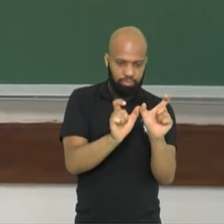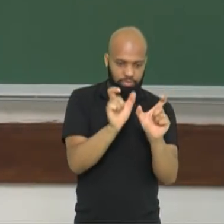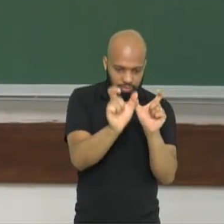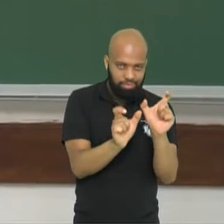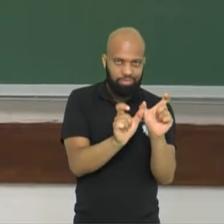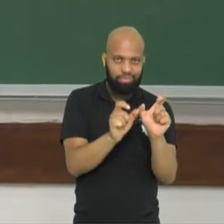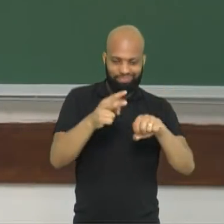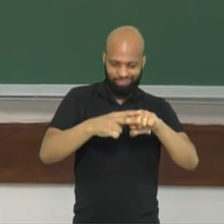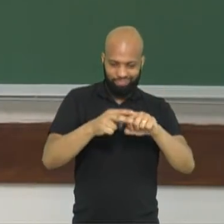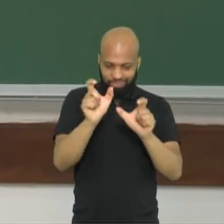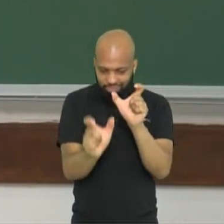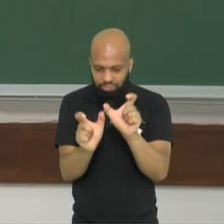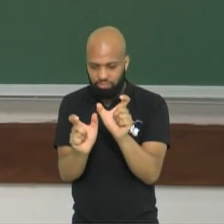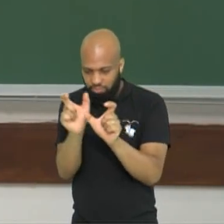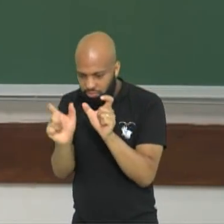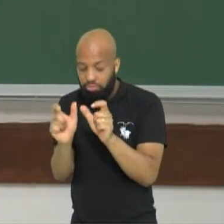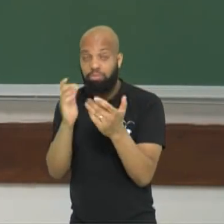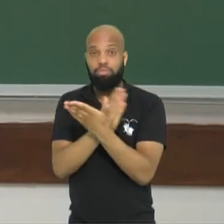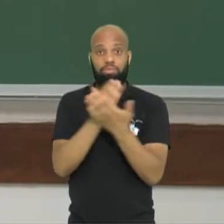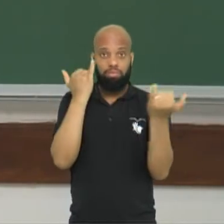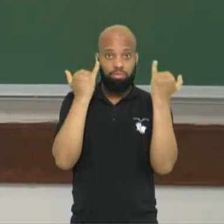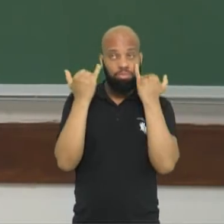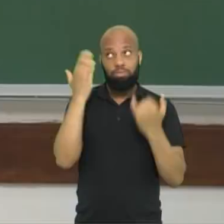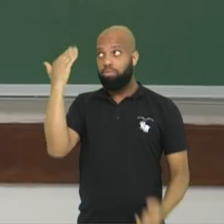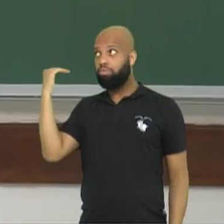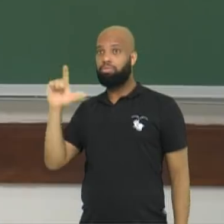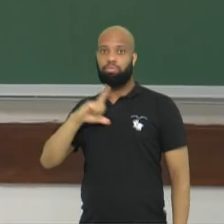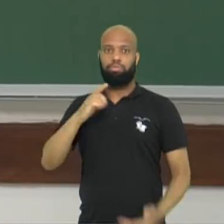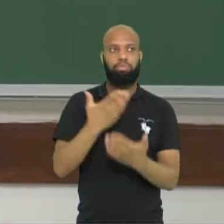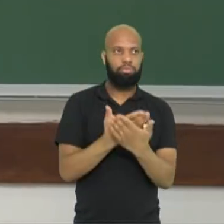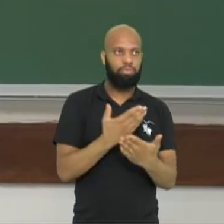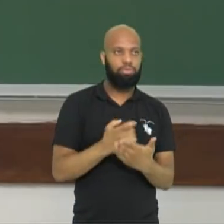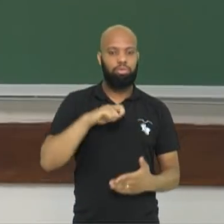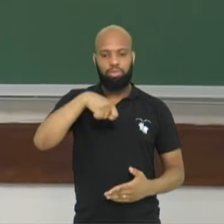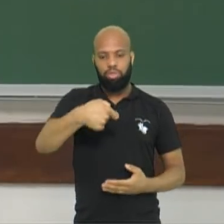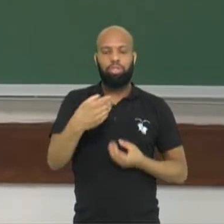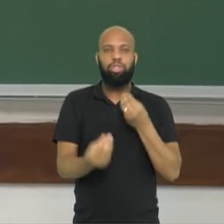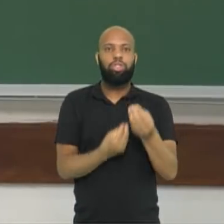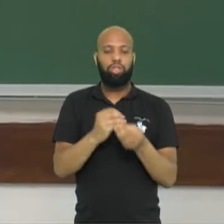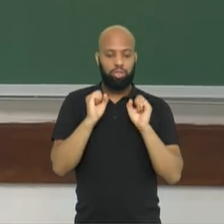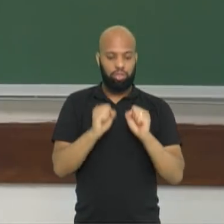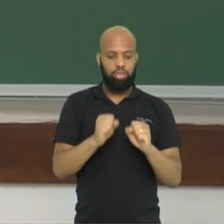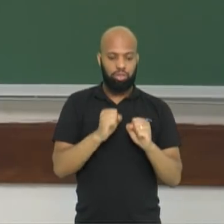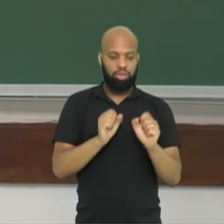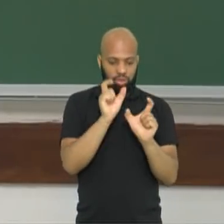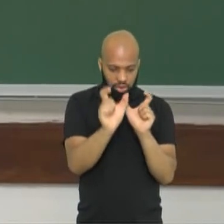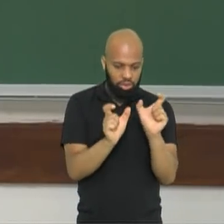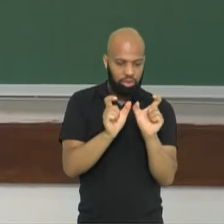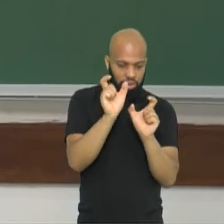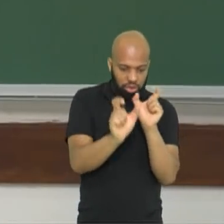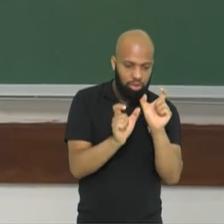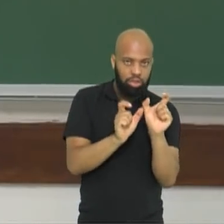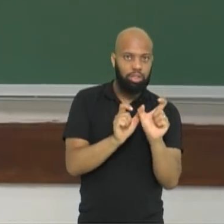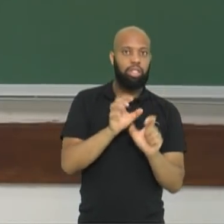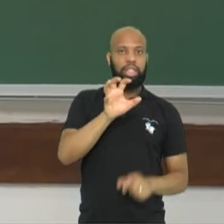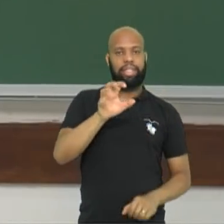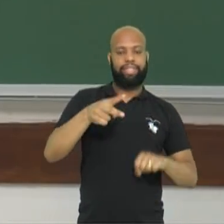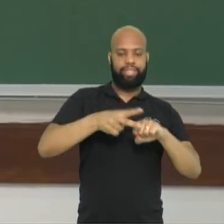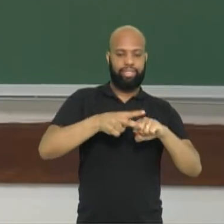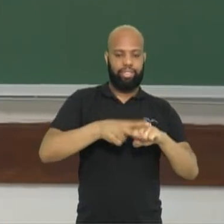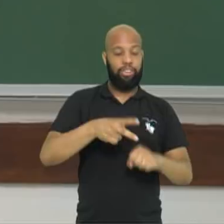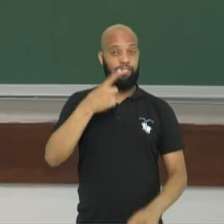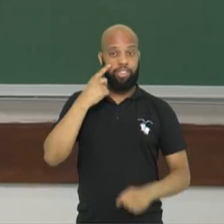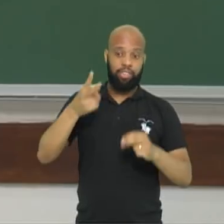né? Retomando então algumas informações de aulas anteriores, né? Sobre como nós podemos conjugar então os nossos